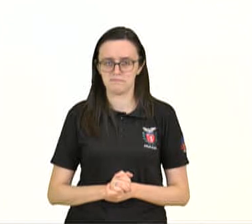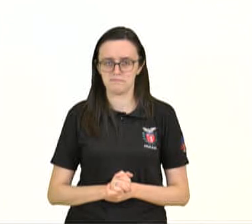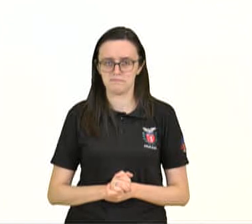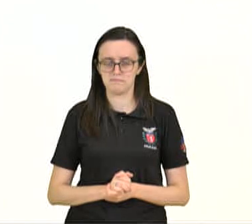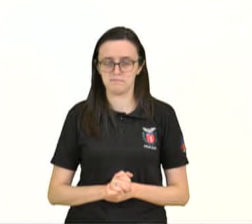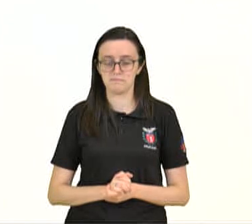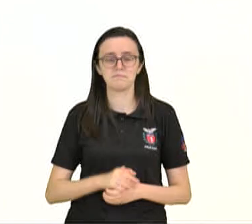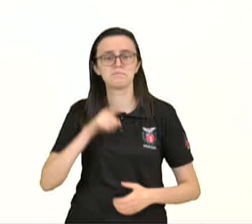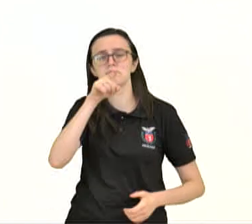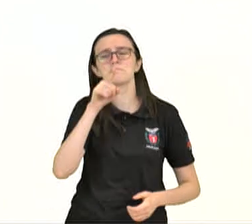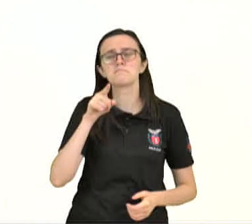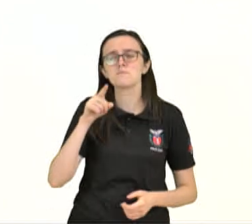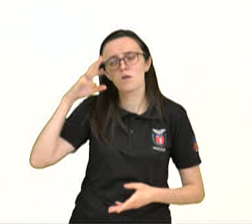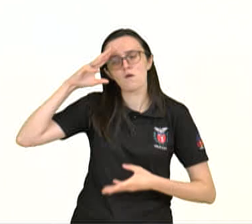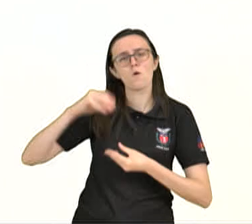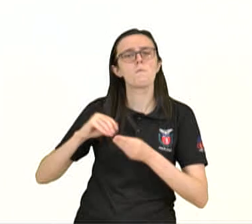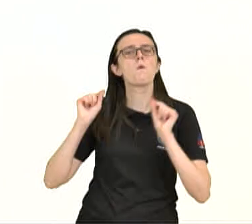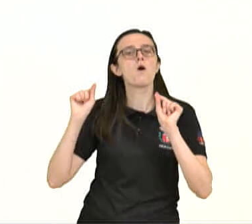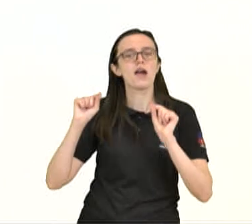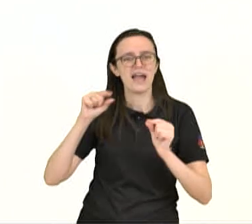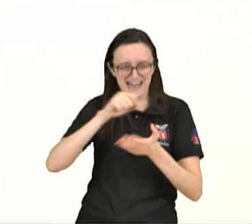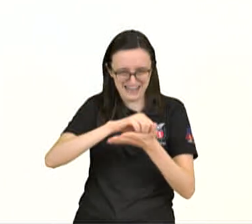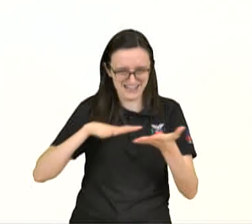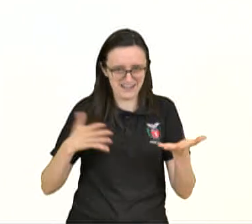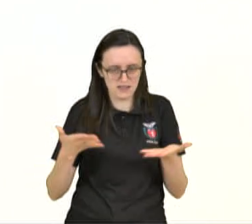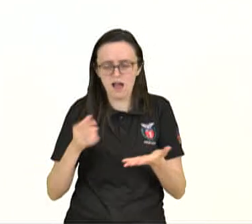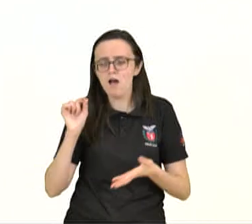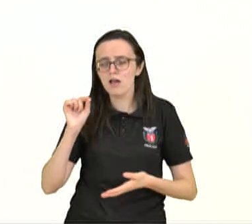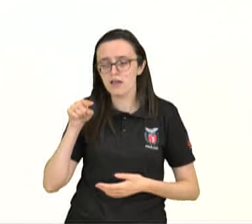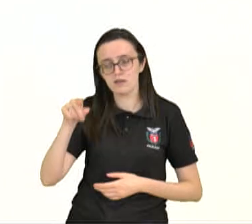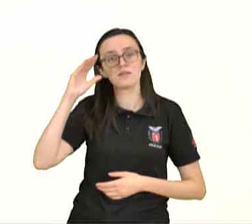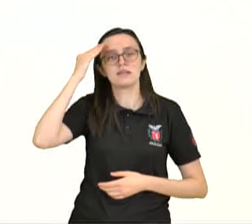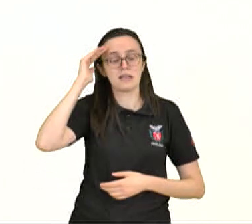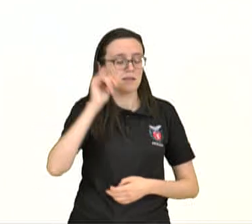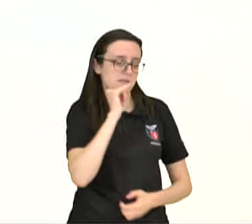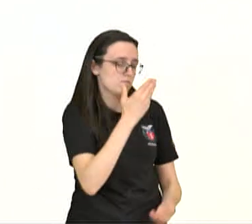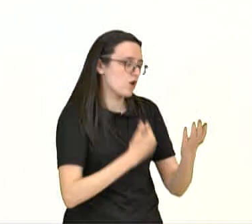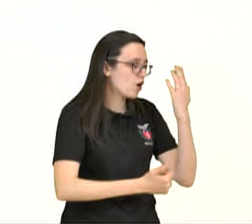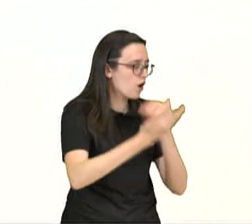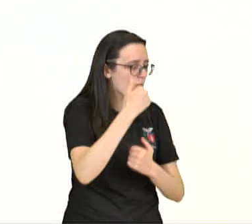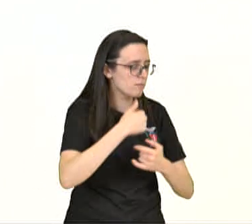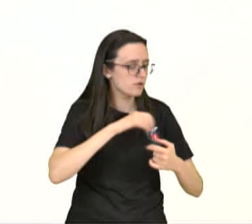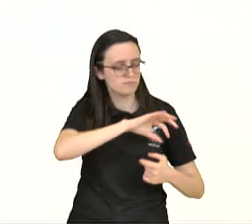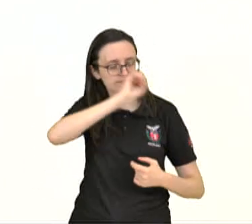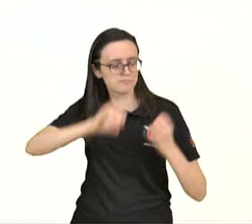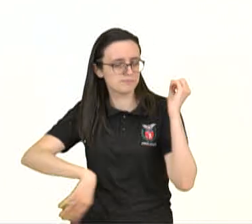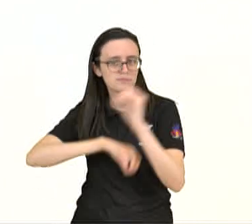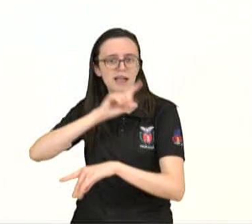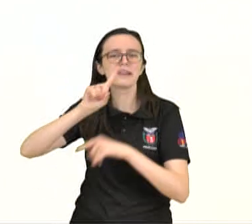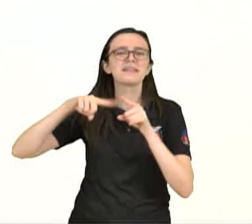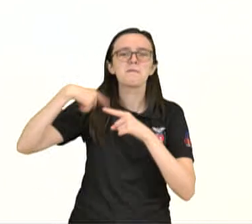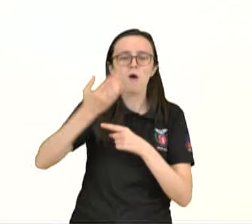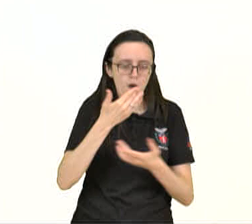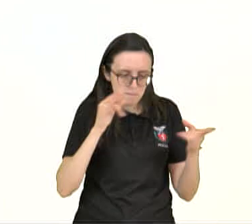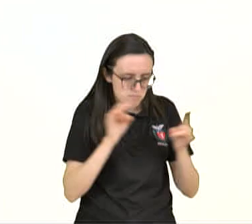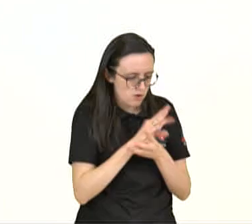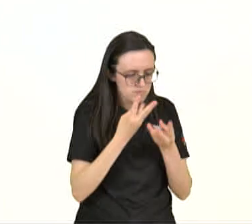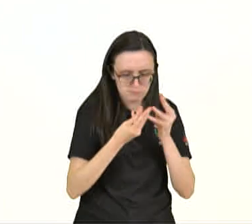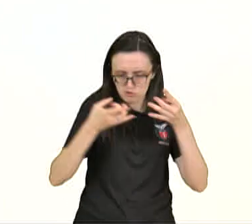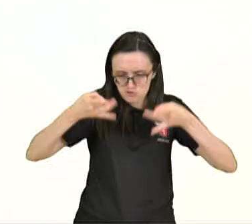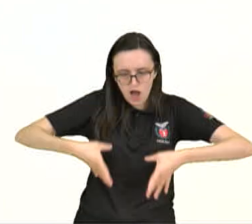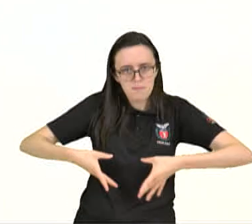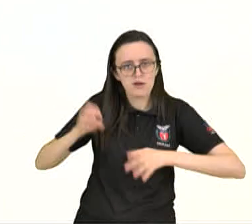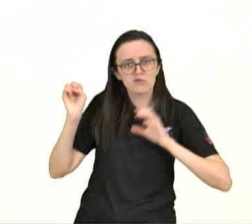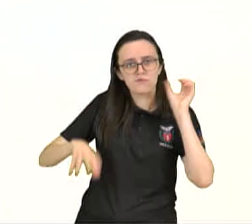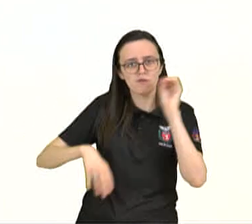excesso de embalagens em produtos industrializados se transforma em lixo para nós, consumidores. Assim, a importância